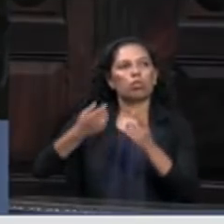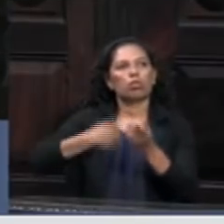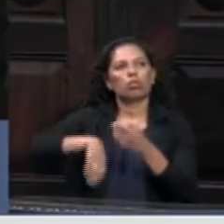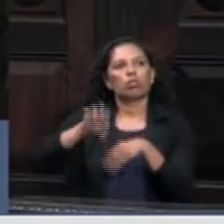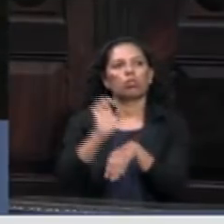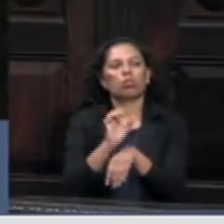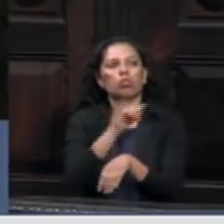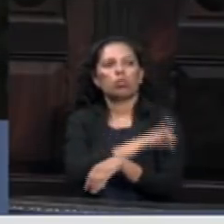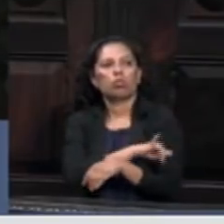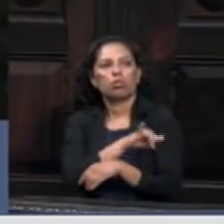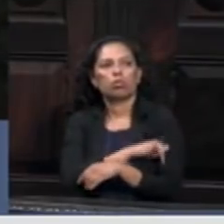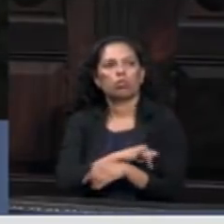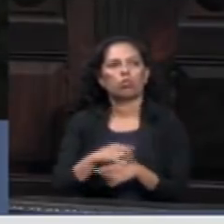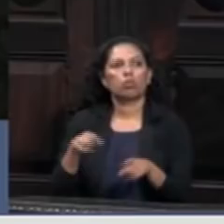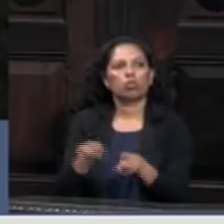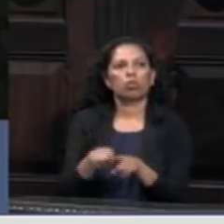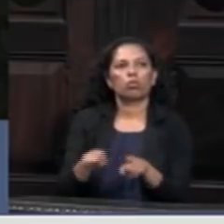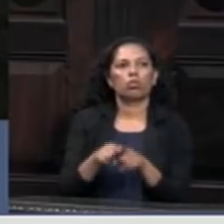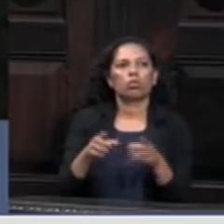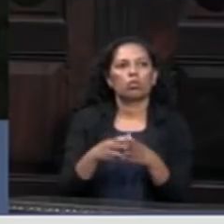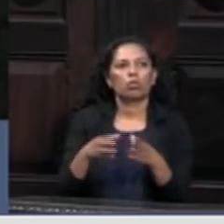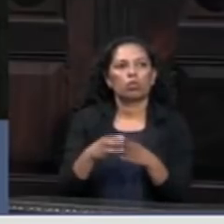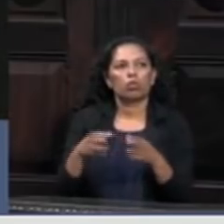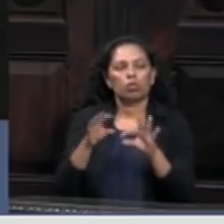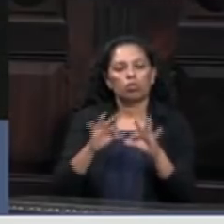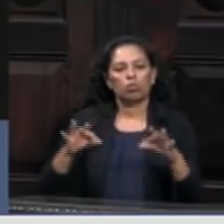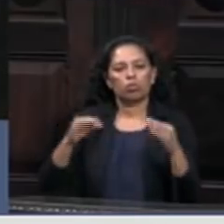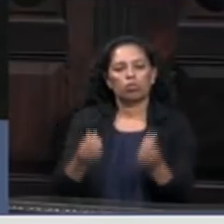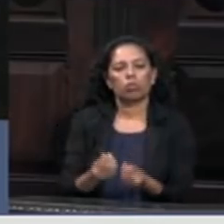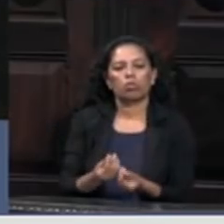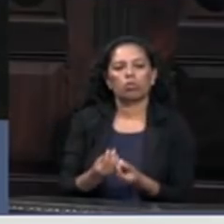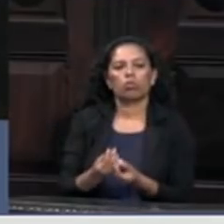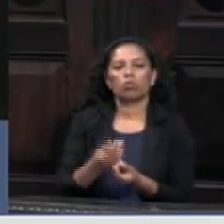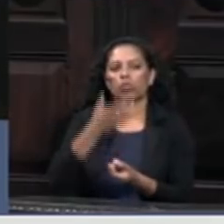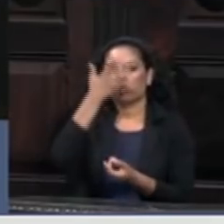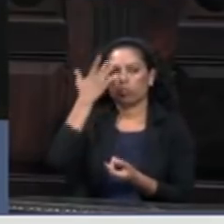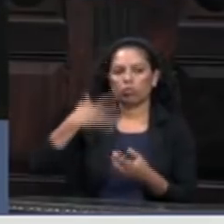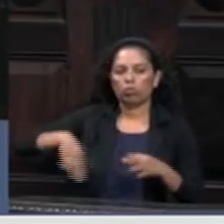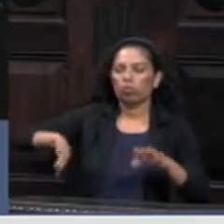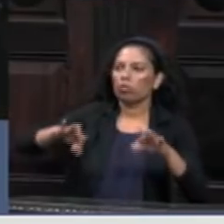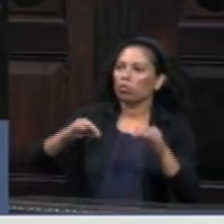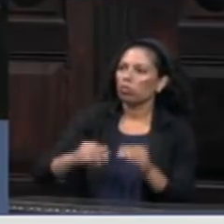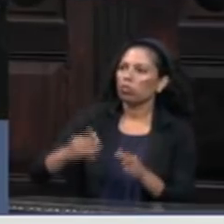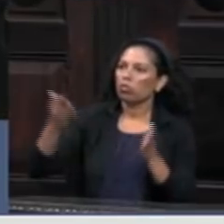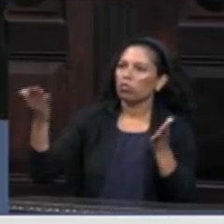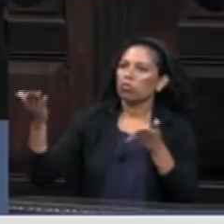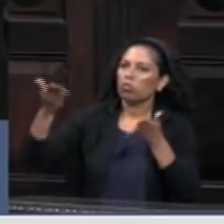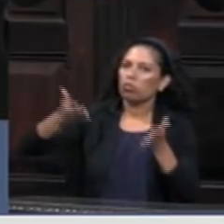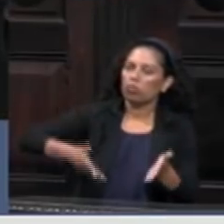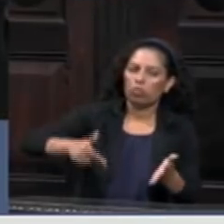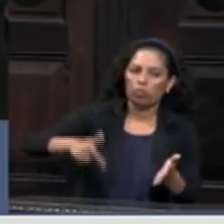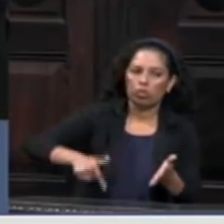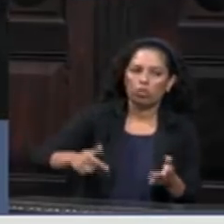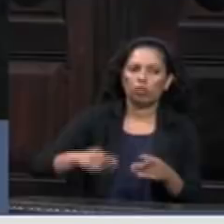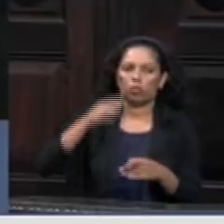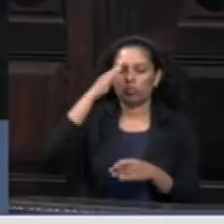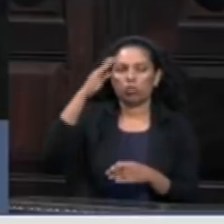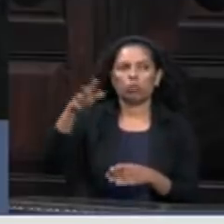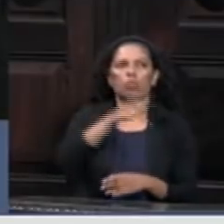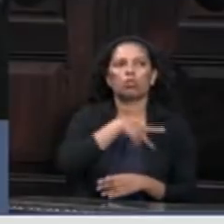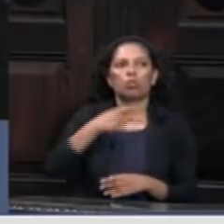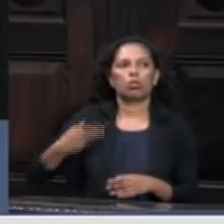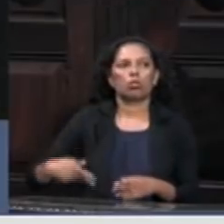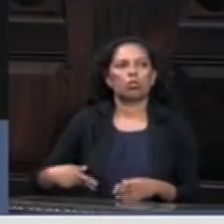a todo mundo que durante todo esse ano, pessoal da visita guiada também, da comunicação da casa, especialmente a presidência, que